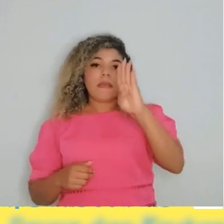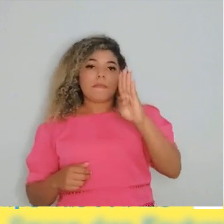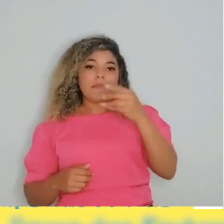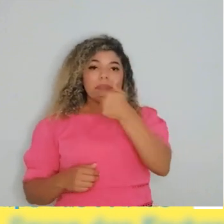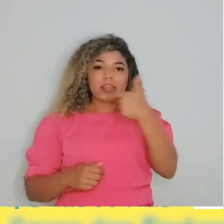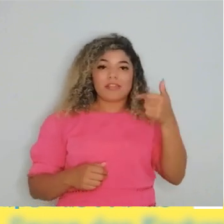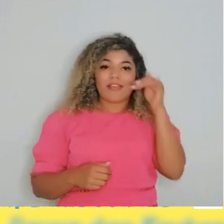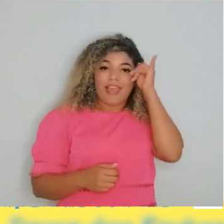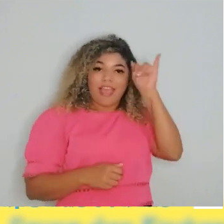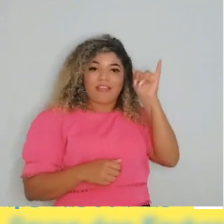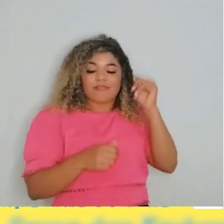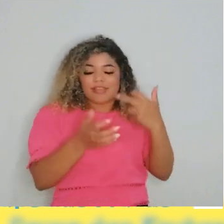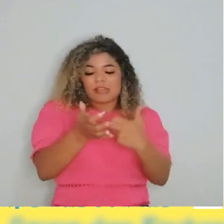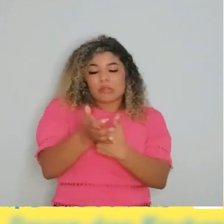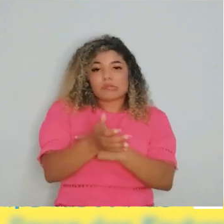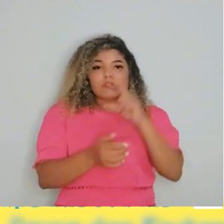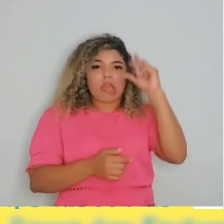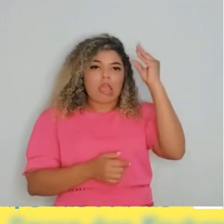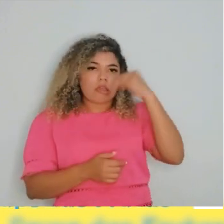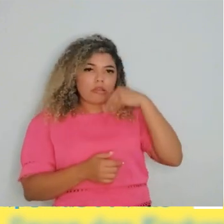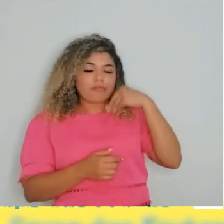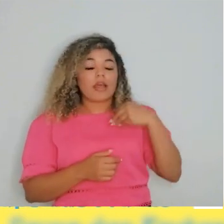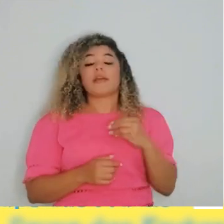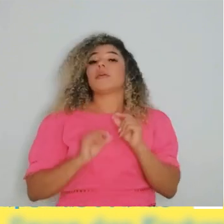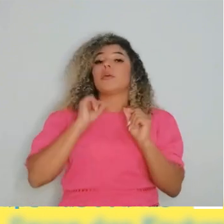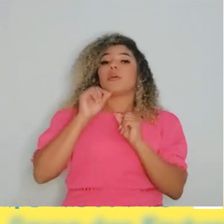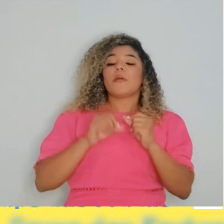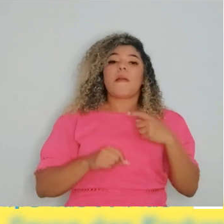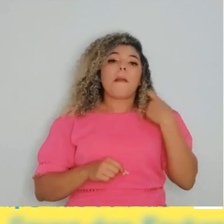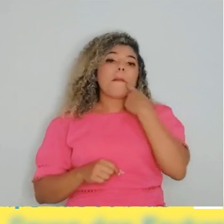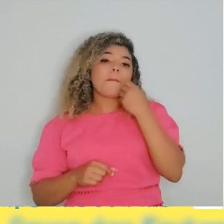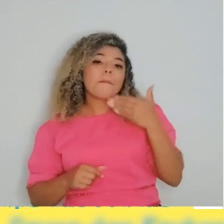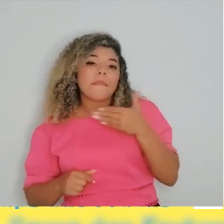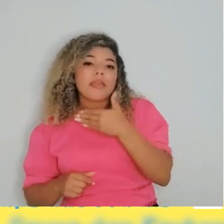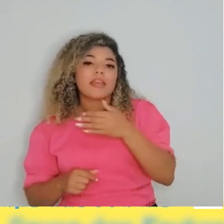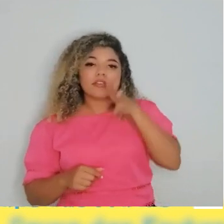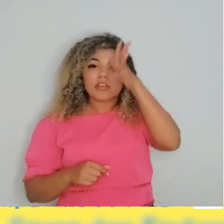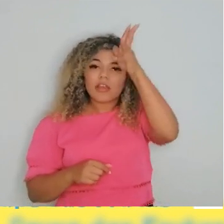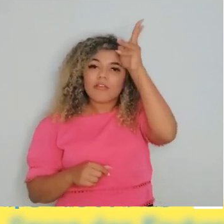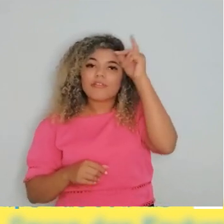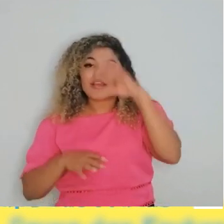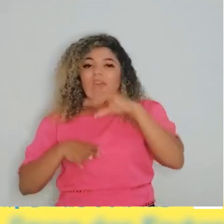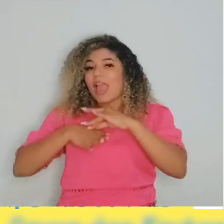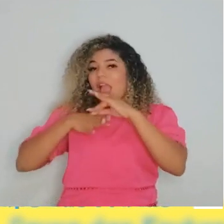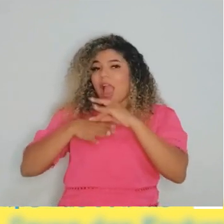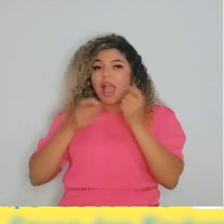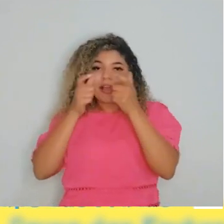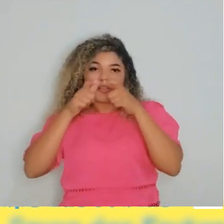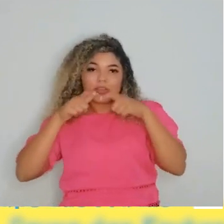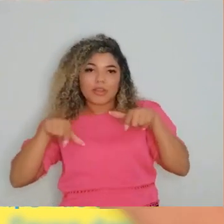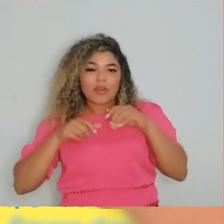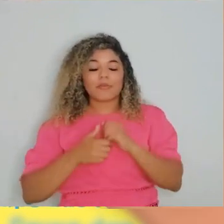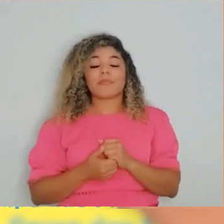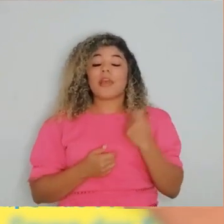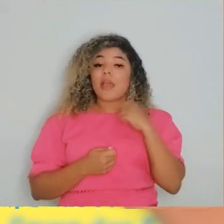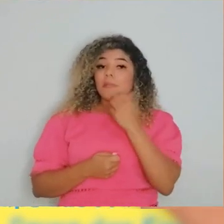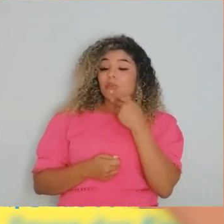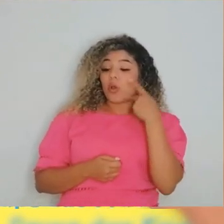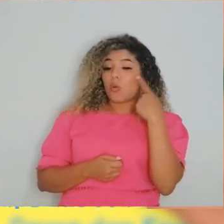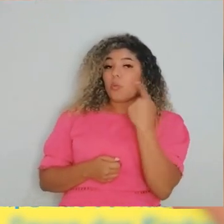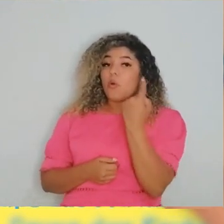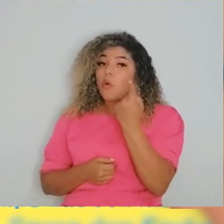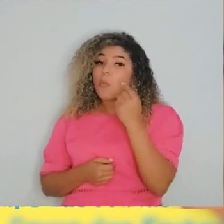prevenindo anemias. Os principais alimentos desse grupo são peixe, frango, carne, ovos.